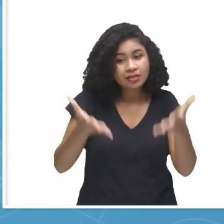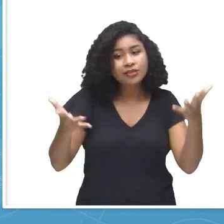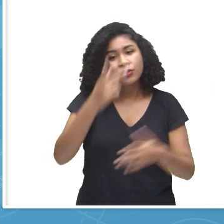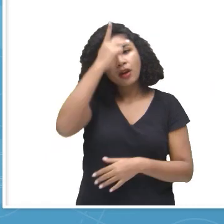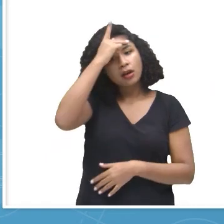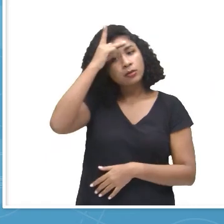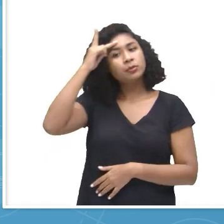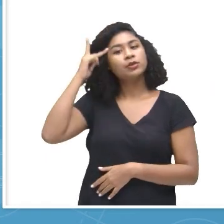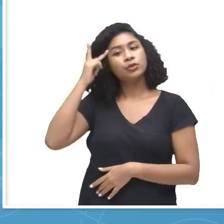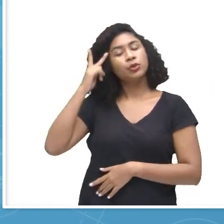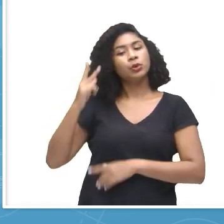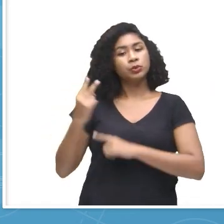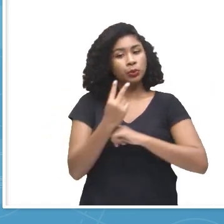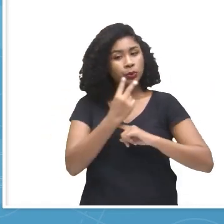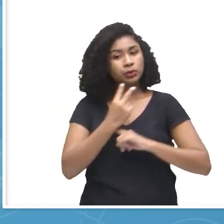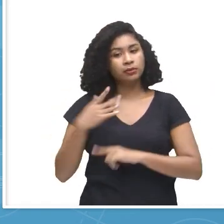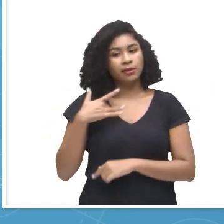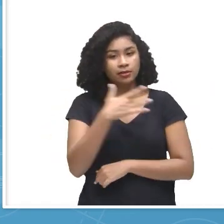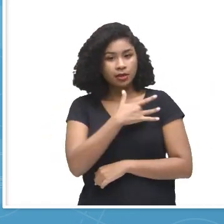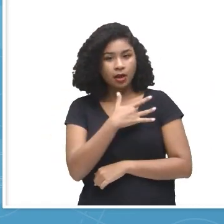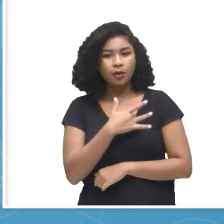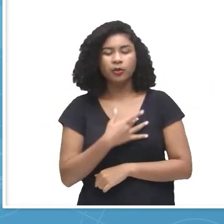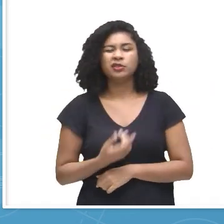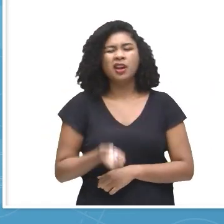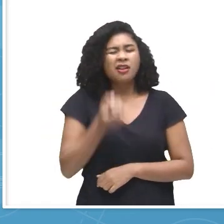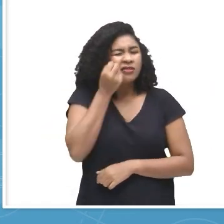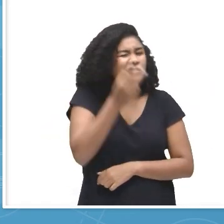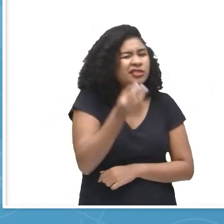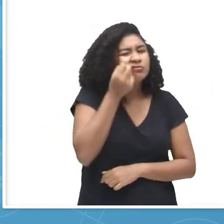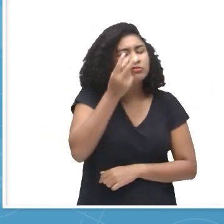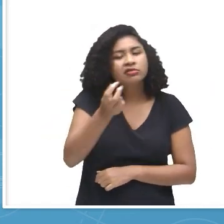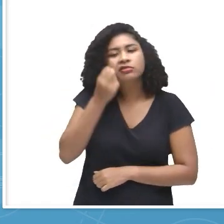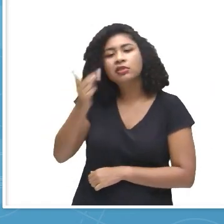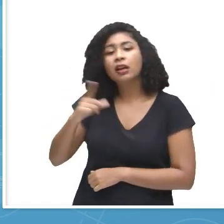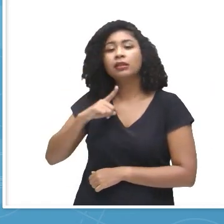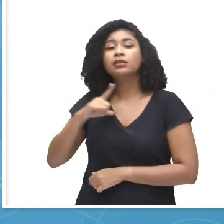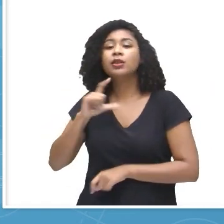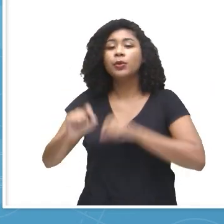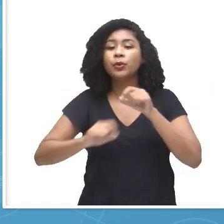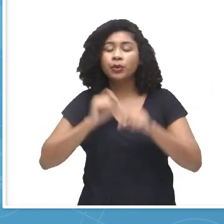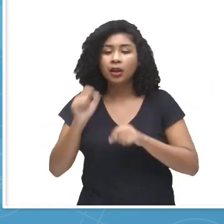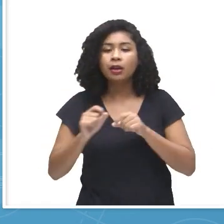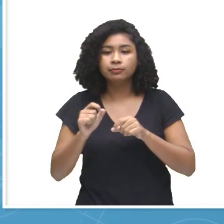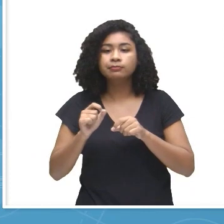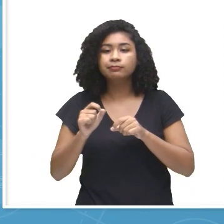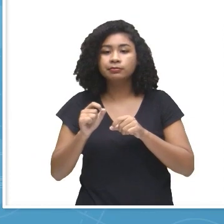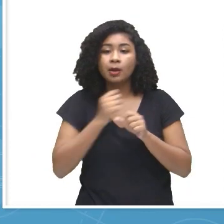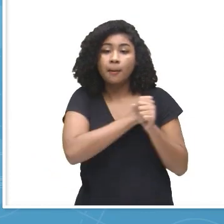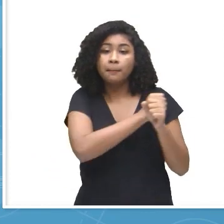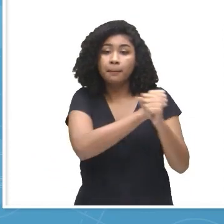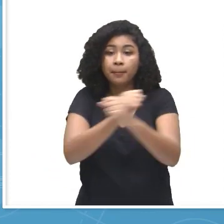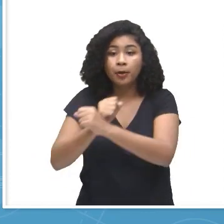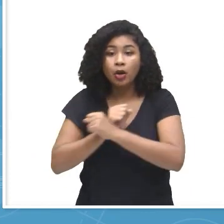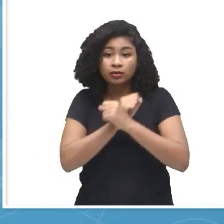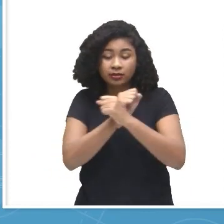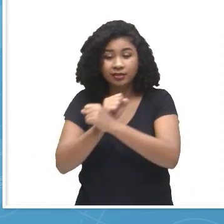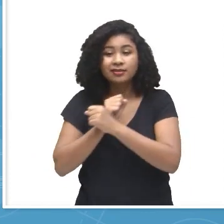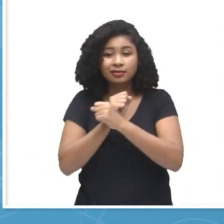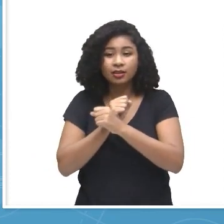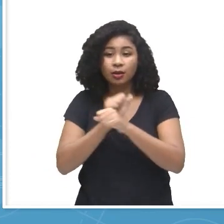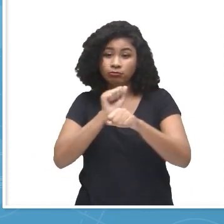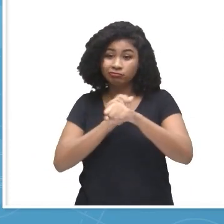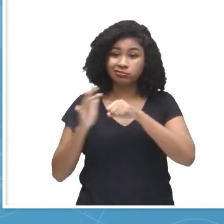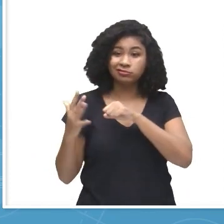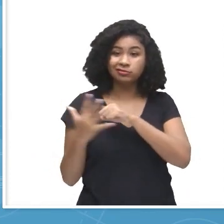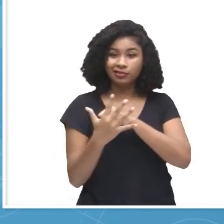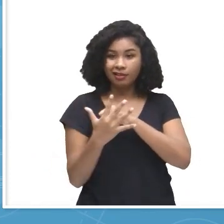A gente está vendo hoje em dia muitas propagandas voltadas para a prevenção e ao combate do Covid-19, não é verdade? Então, o